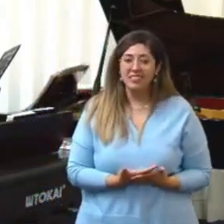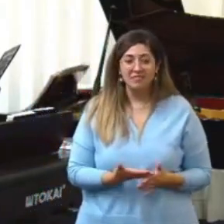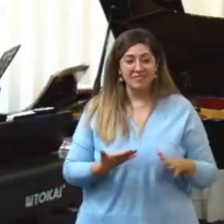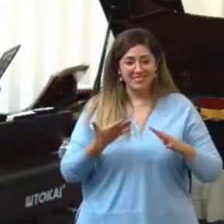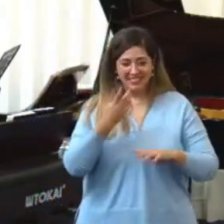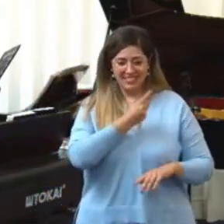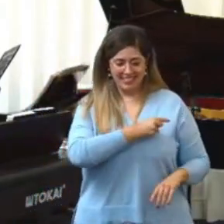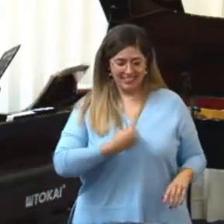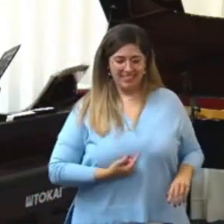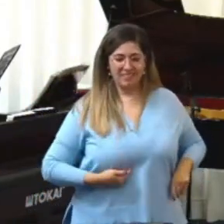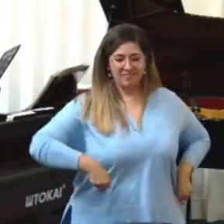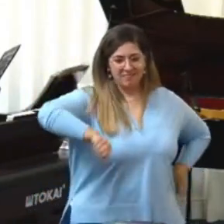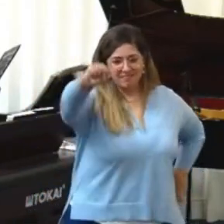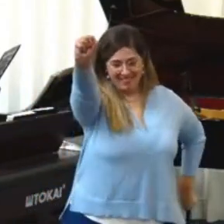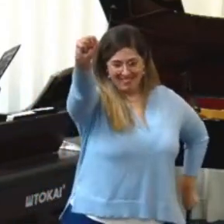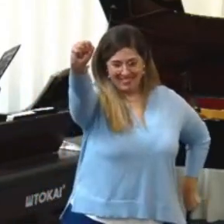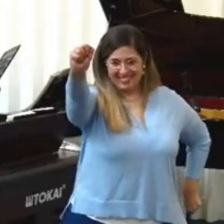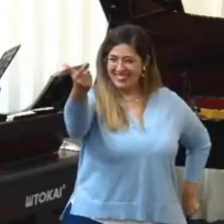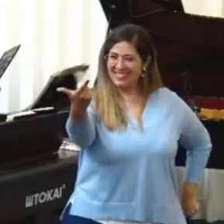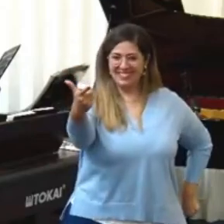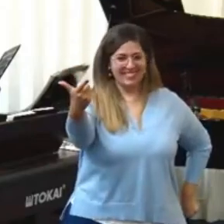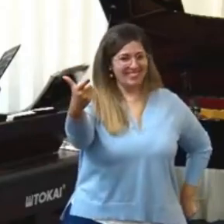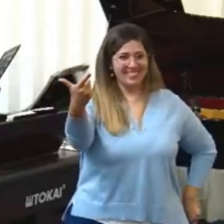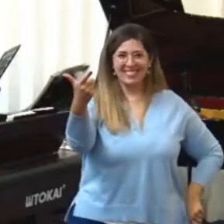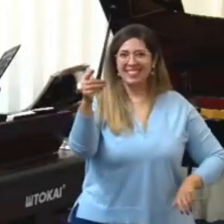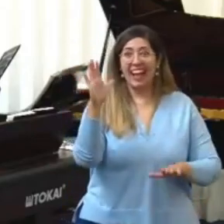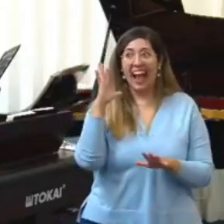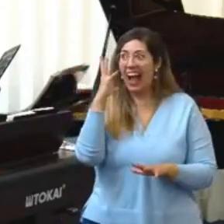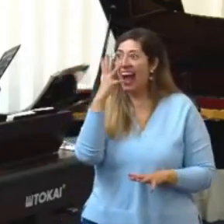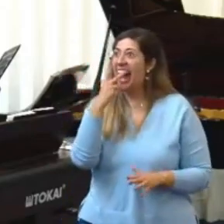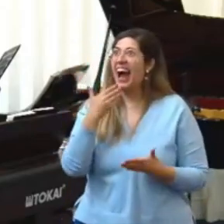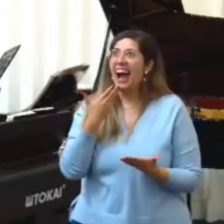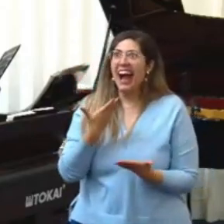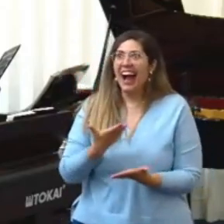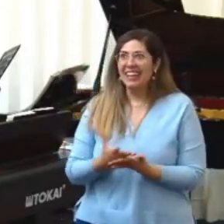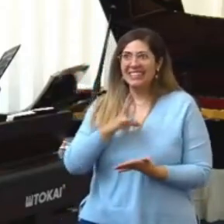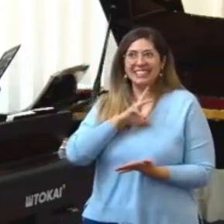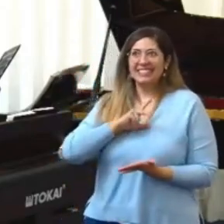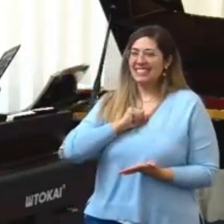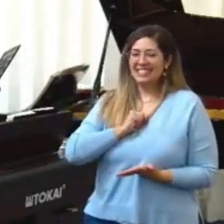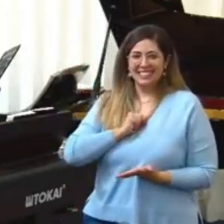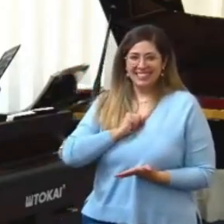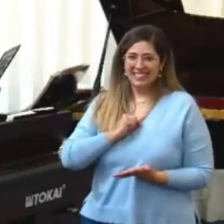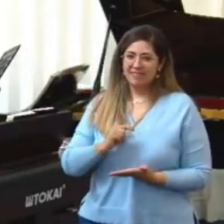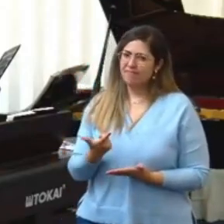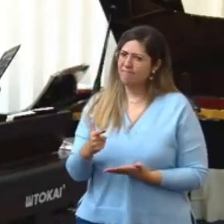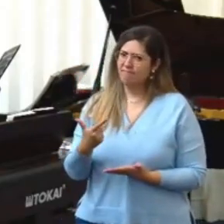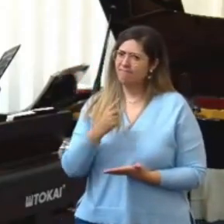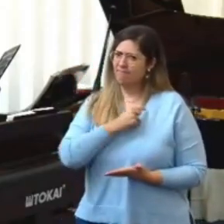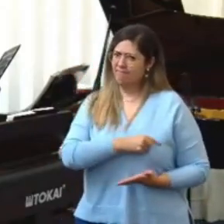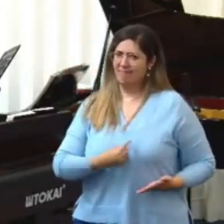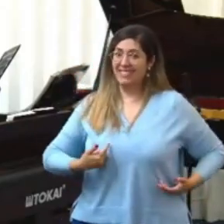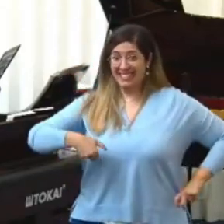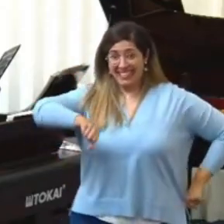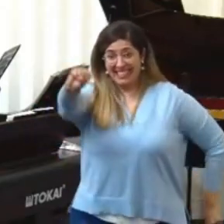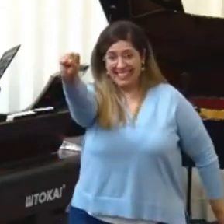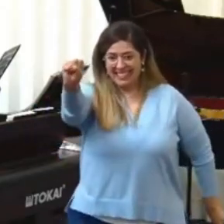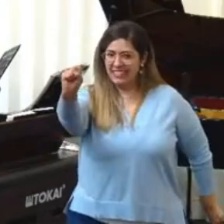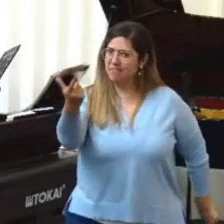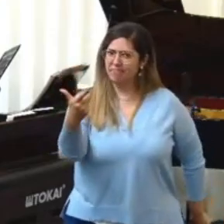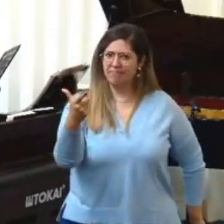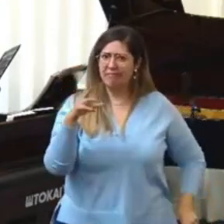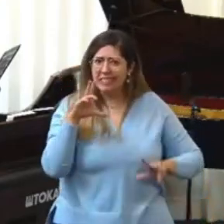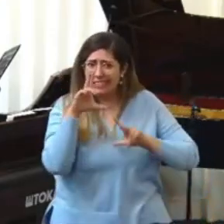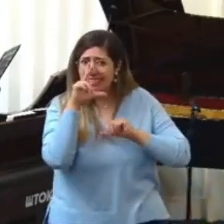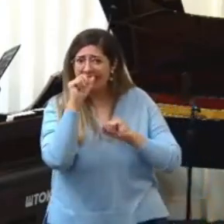existem. E eles são lindos, né? Mas eles não têm nenhuma força,